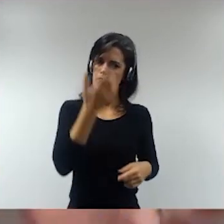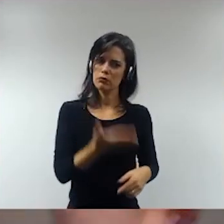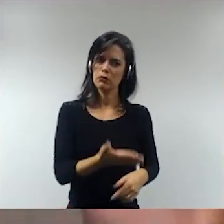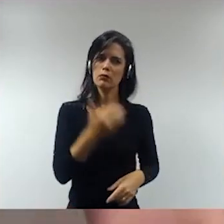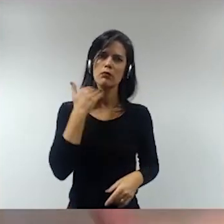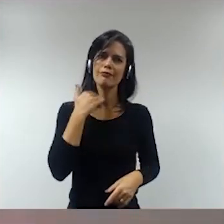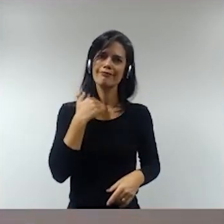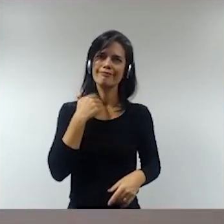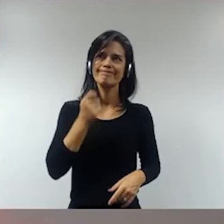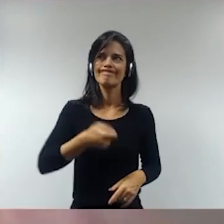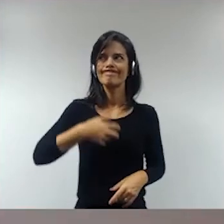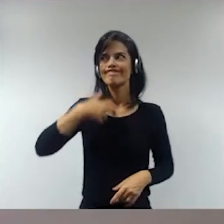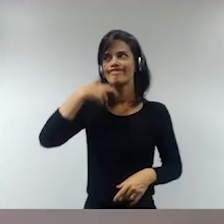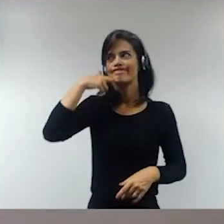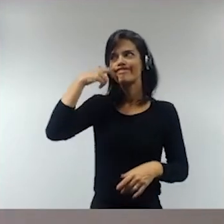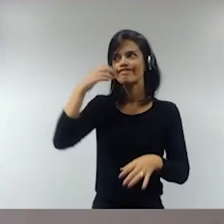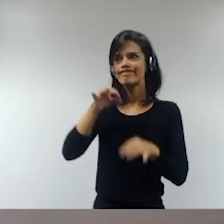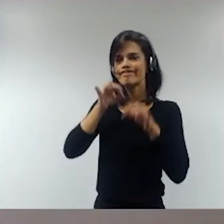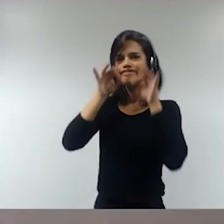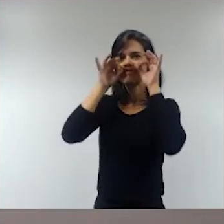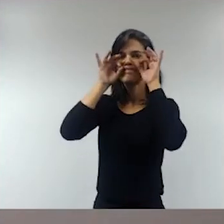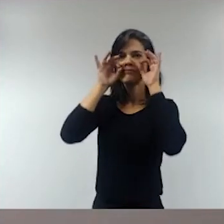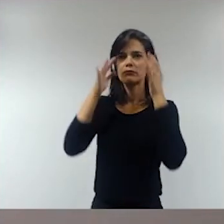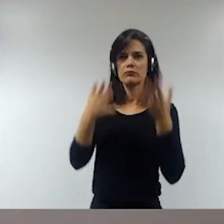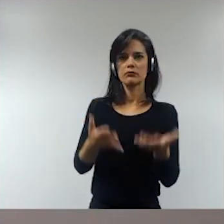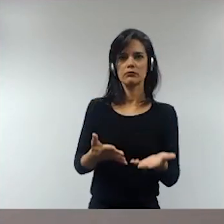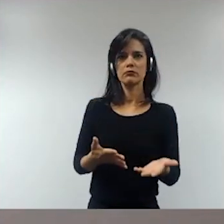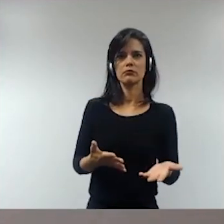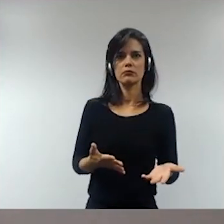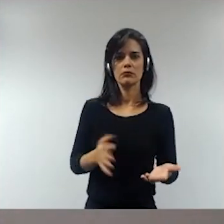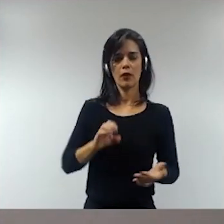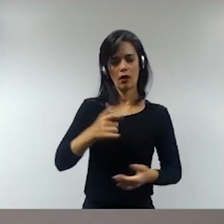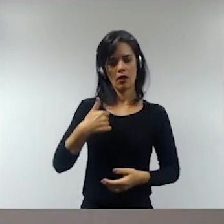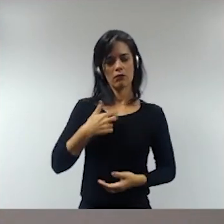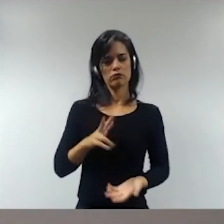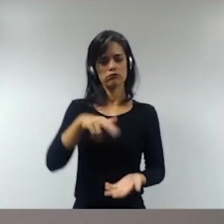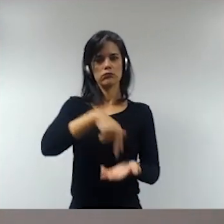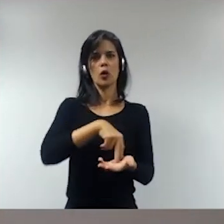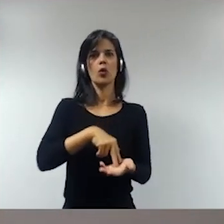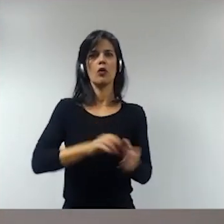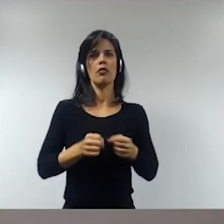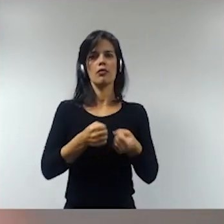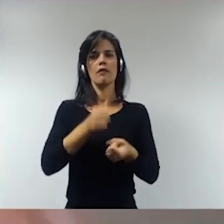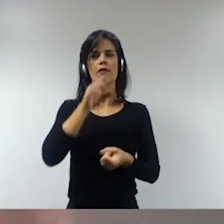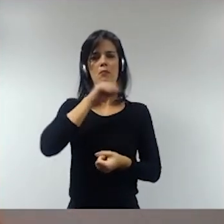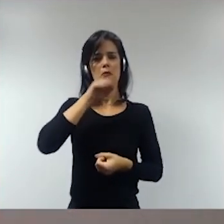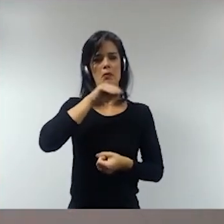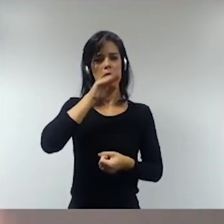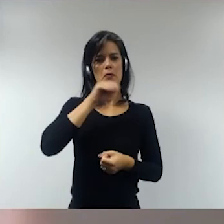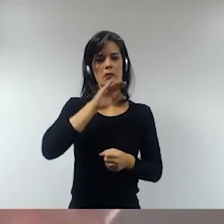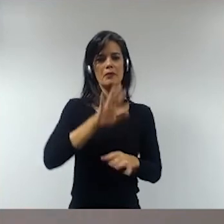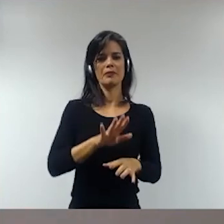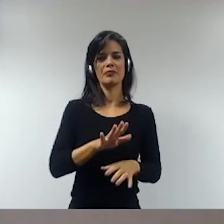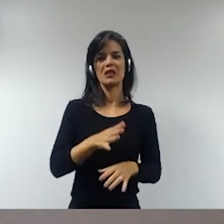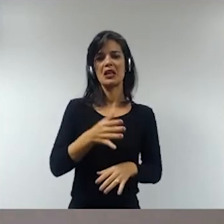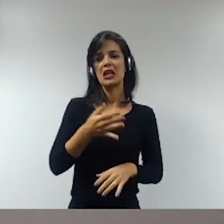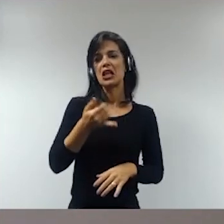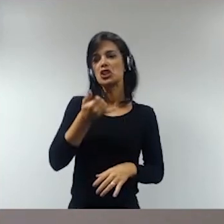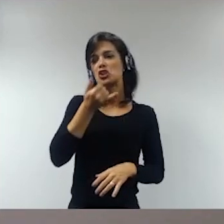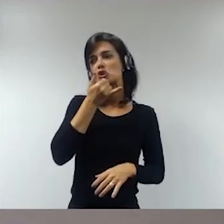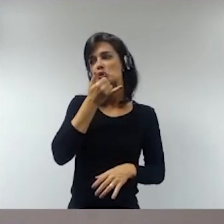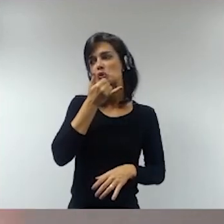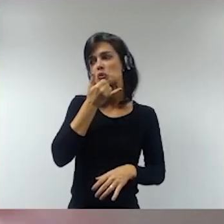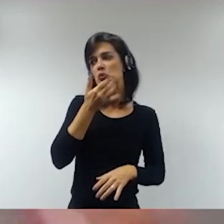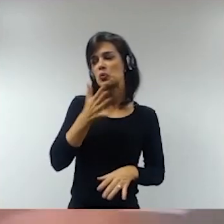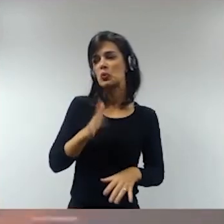extremamente constrangido, óbvio que eu fui fazer a sustentação oral, e ele, na hora, não, tive um pequeno imprevisto com a